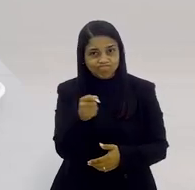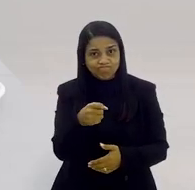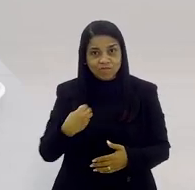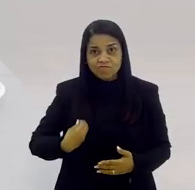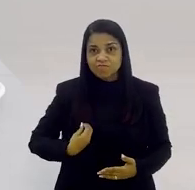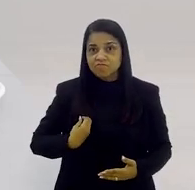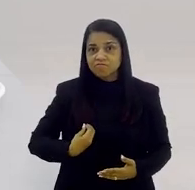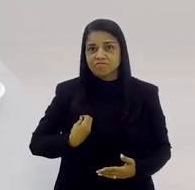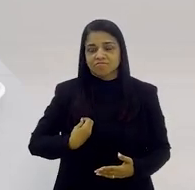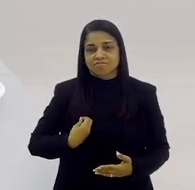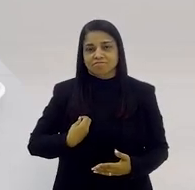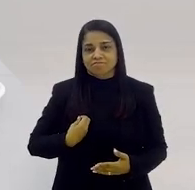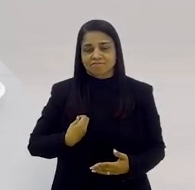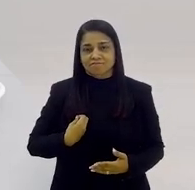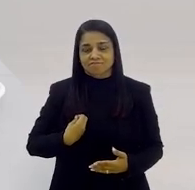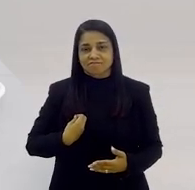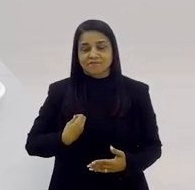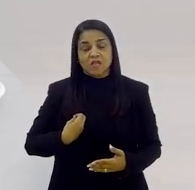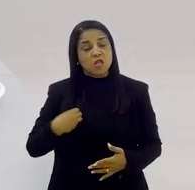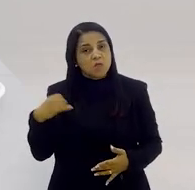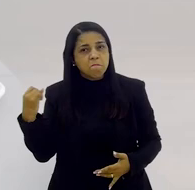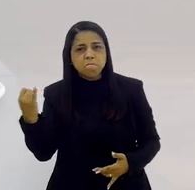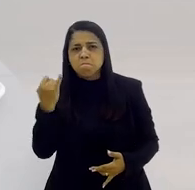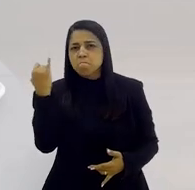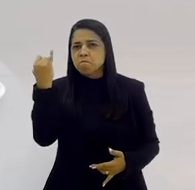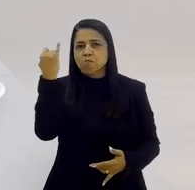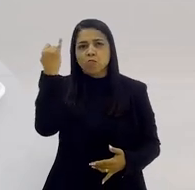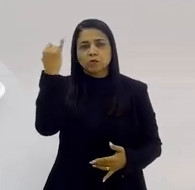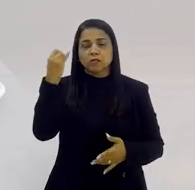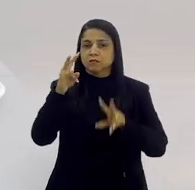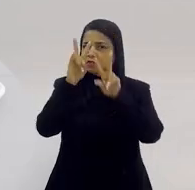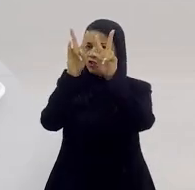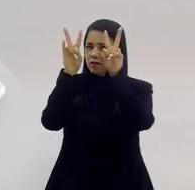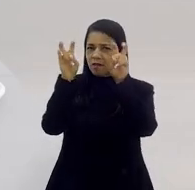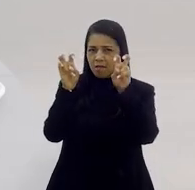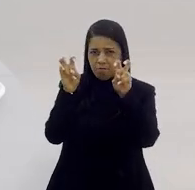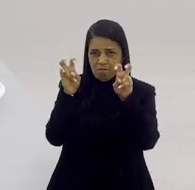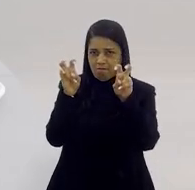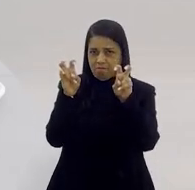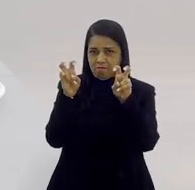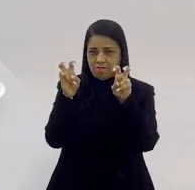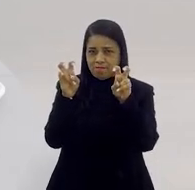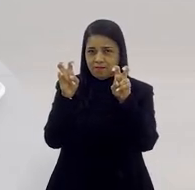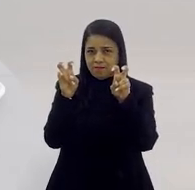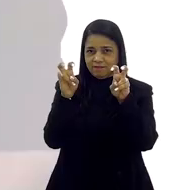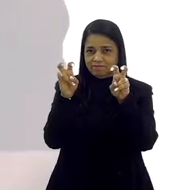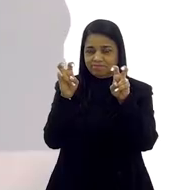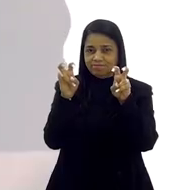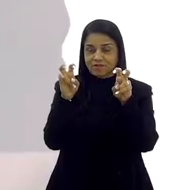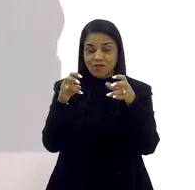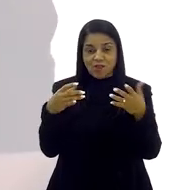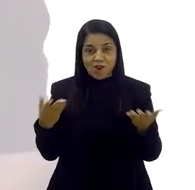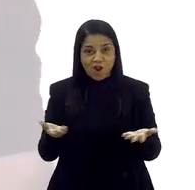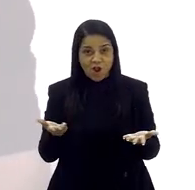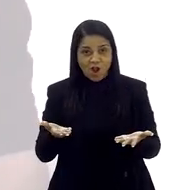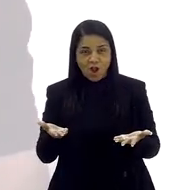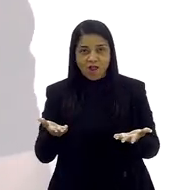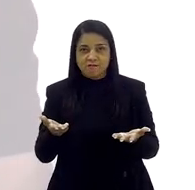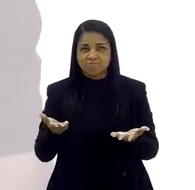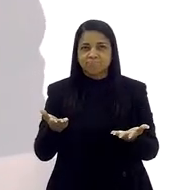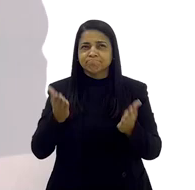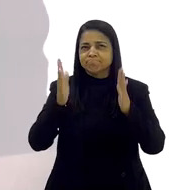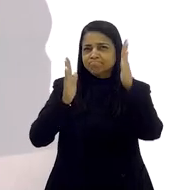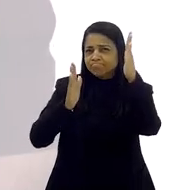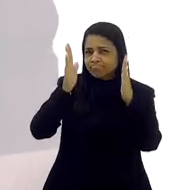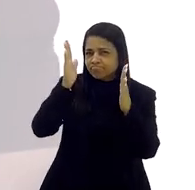isso né Então é eu acho suma importância a gente falar sobre isso porque a gente acabou de passar